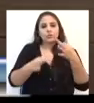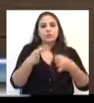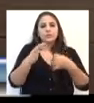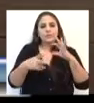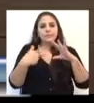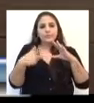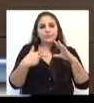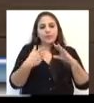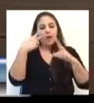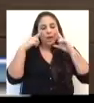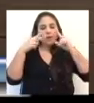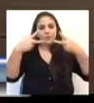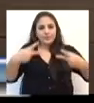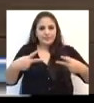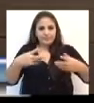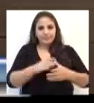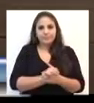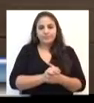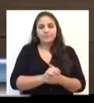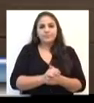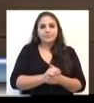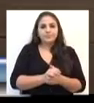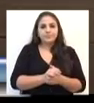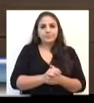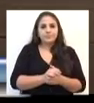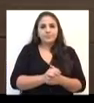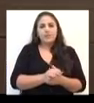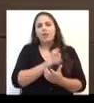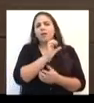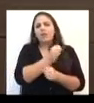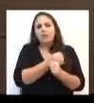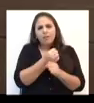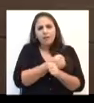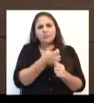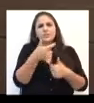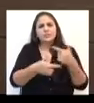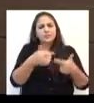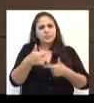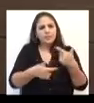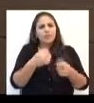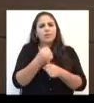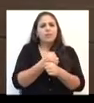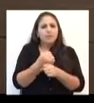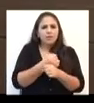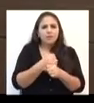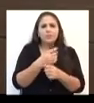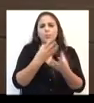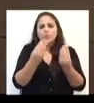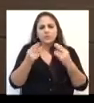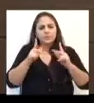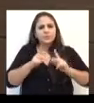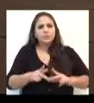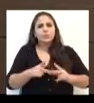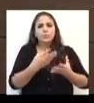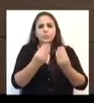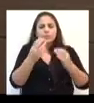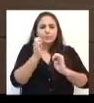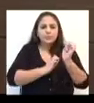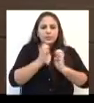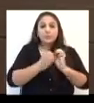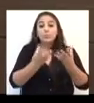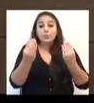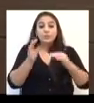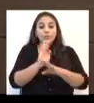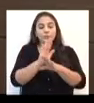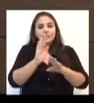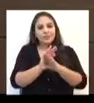Vereadores reconhecer, né, após tantos anos de trabalho, tantas pessoas, tantos empresários, tantos